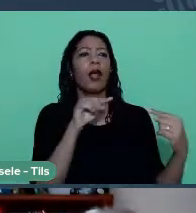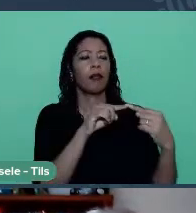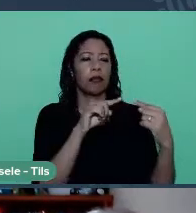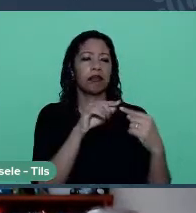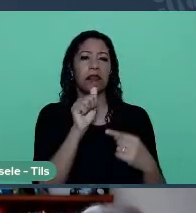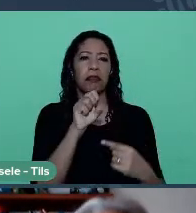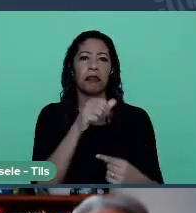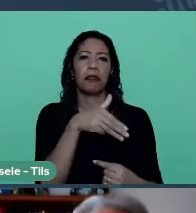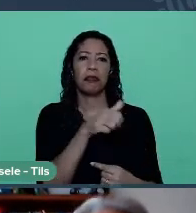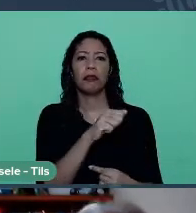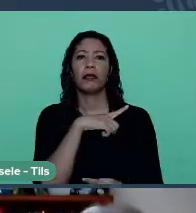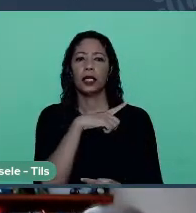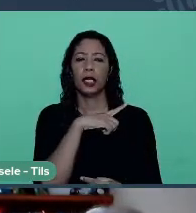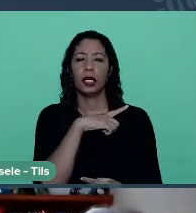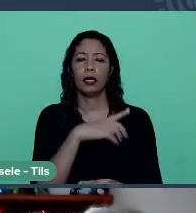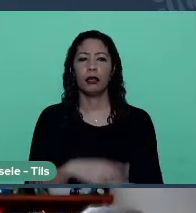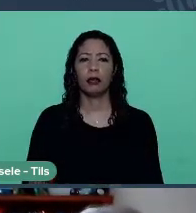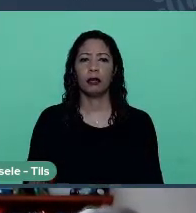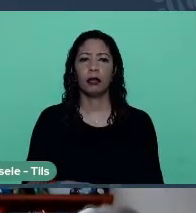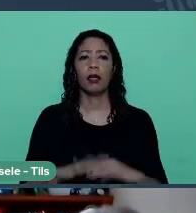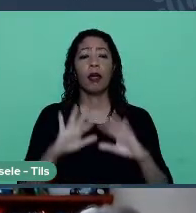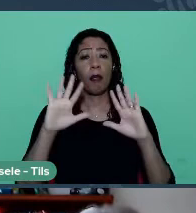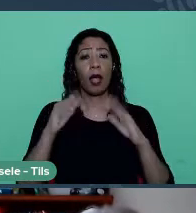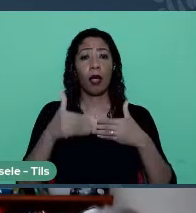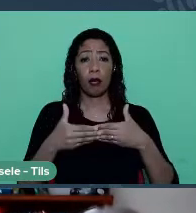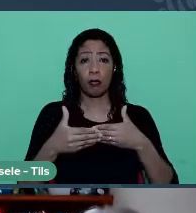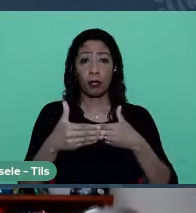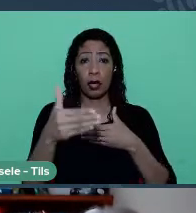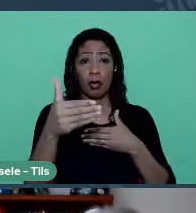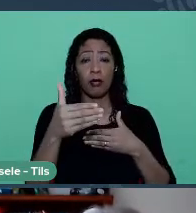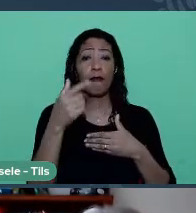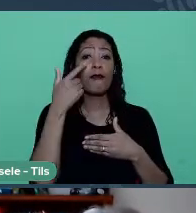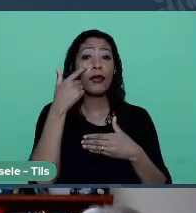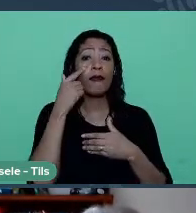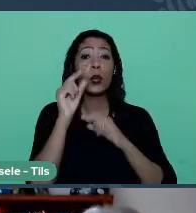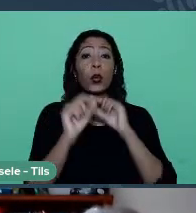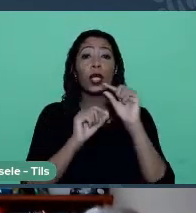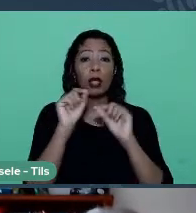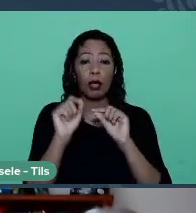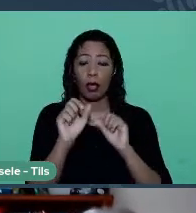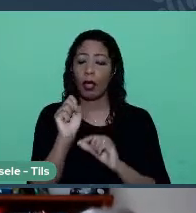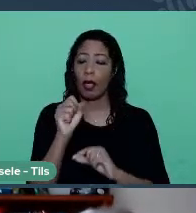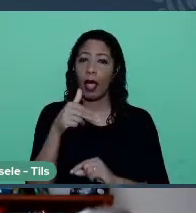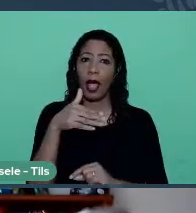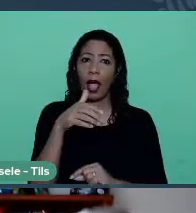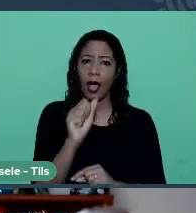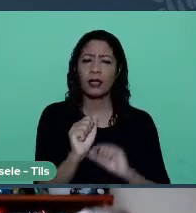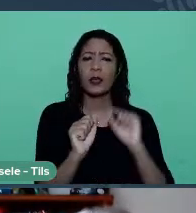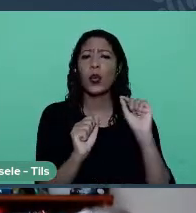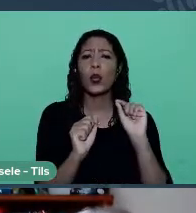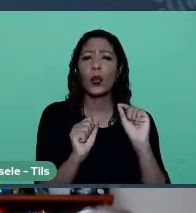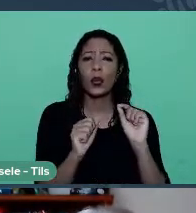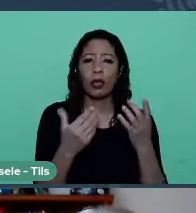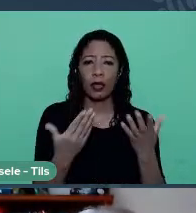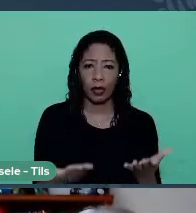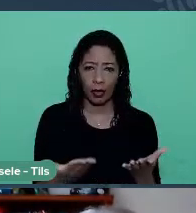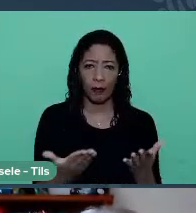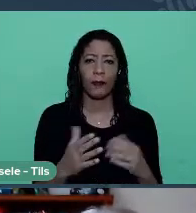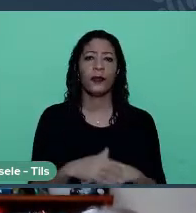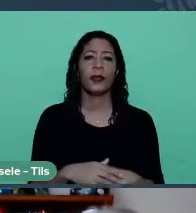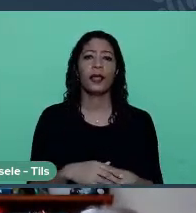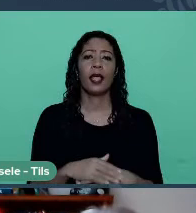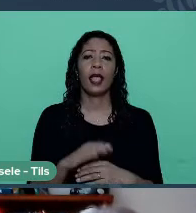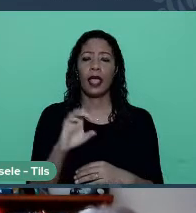Ora, o que veremos agora nos próximos minutos é o que é asma, um pouco da epidemiologia, o impacto da